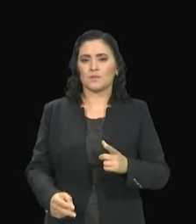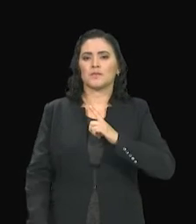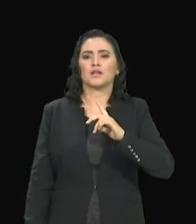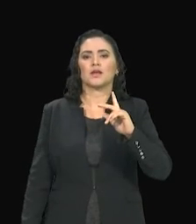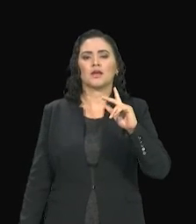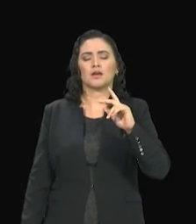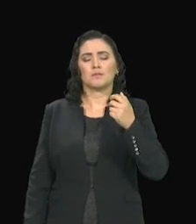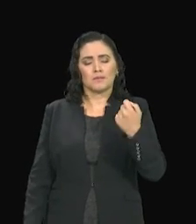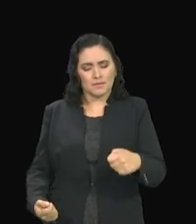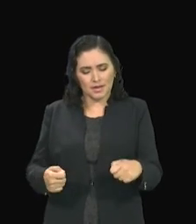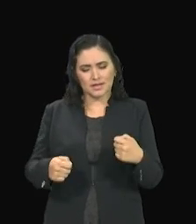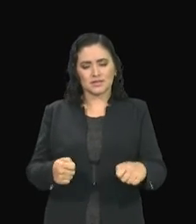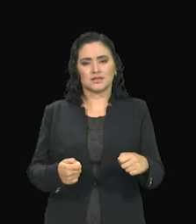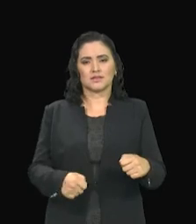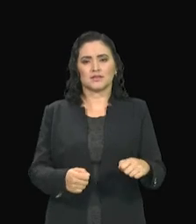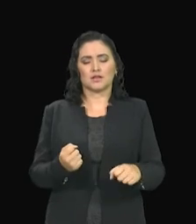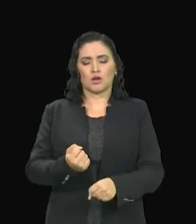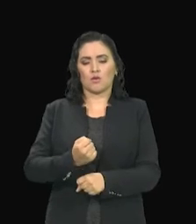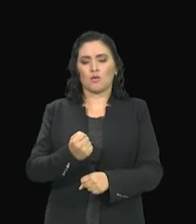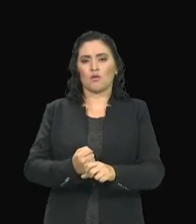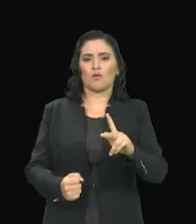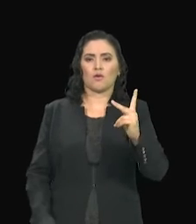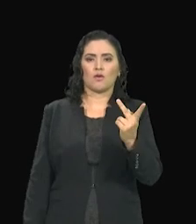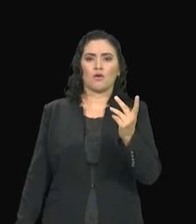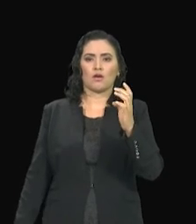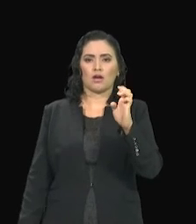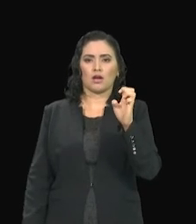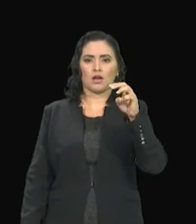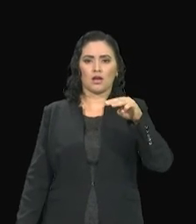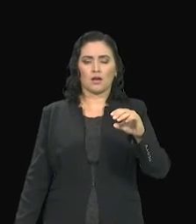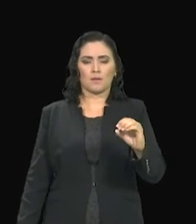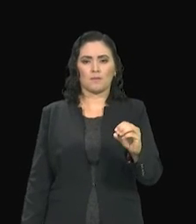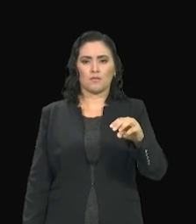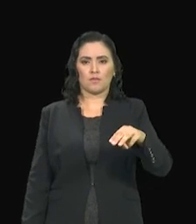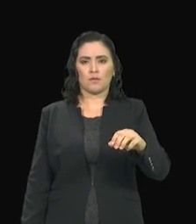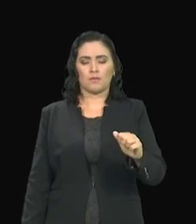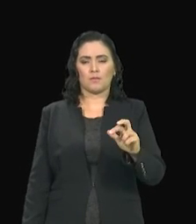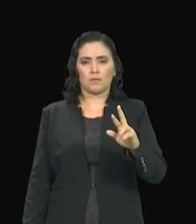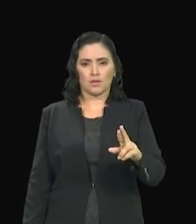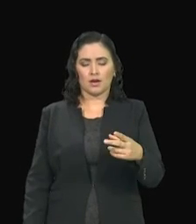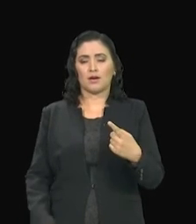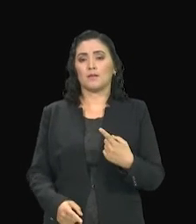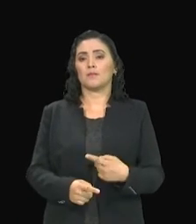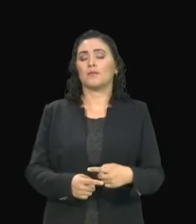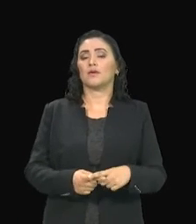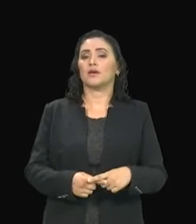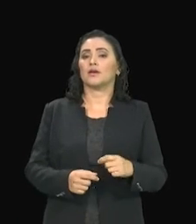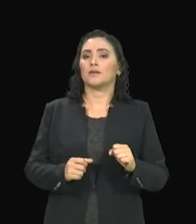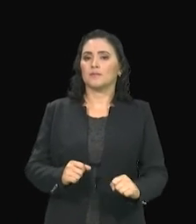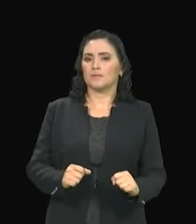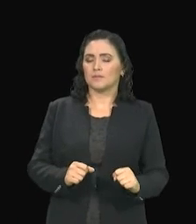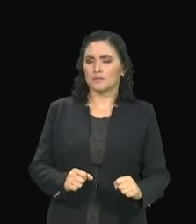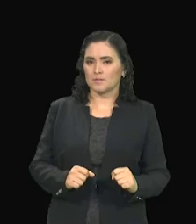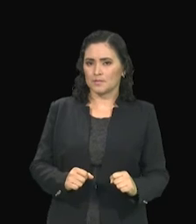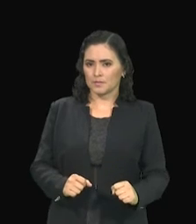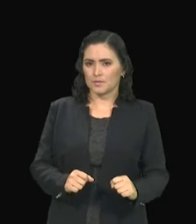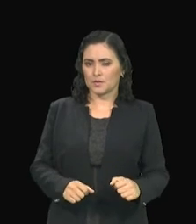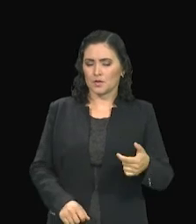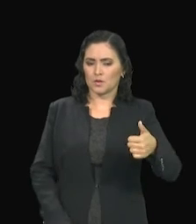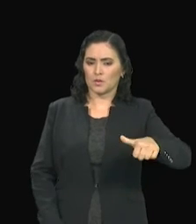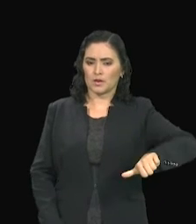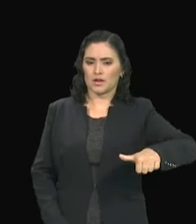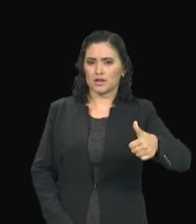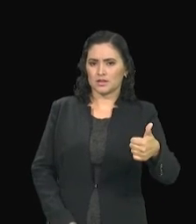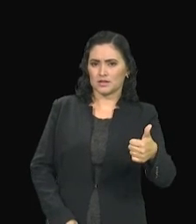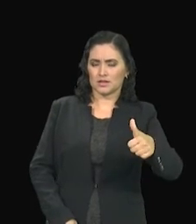que possamos atender cada vez com mais qualidade o nosso cliente, que é o timonense, que é o maranhense. E eu